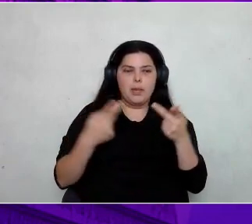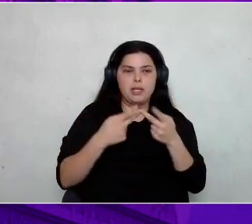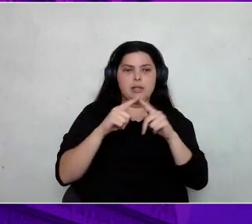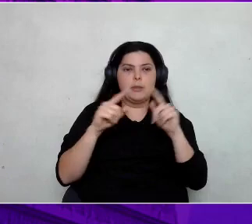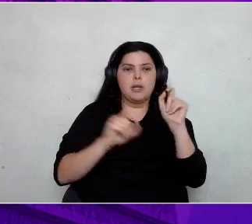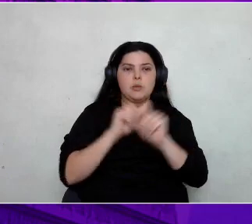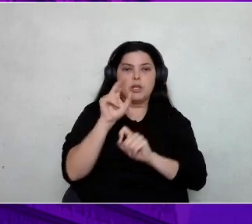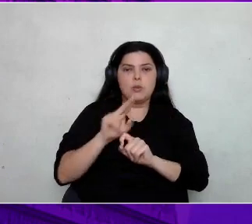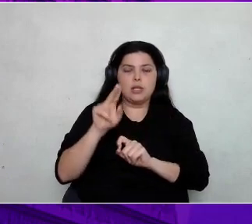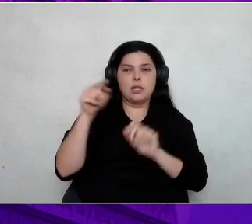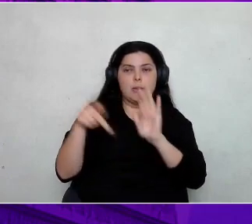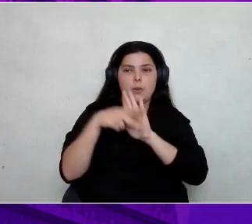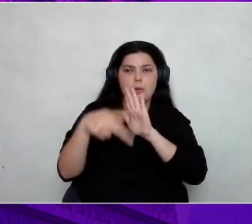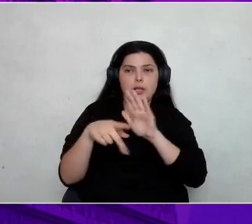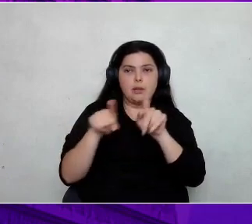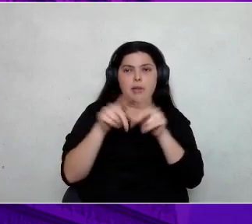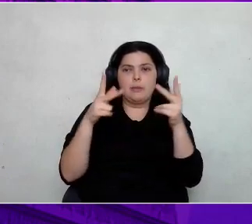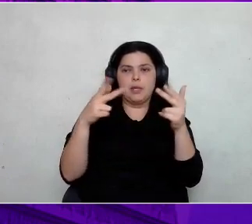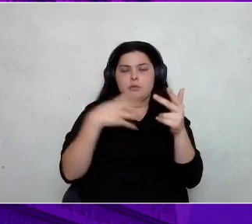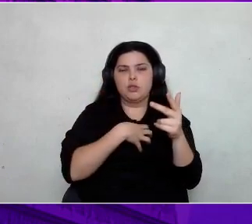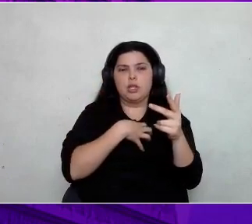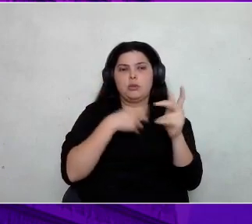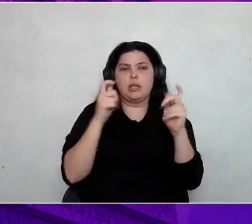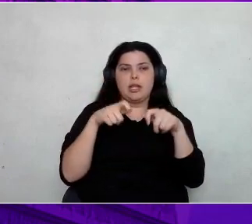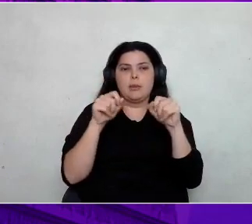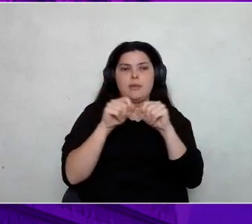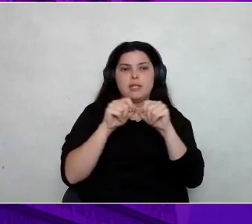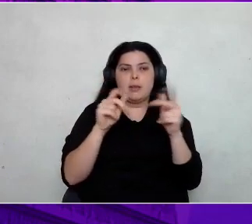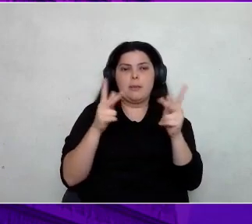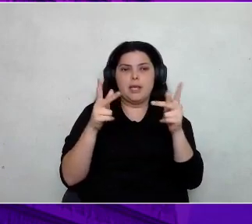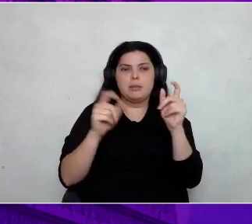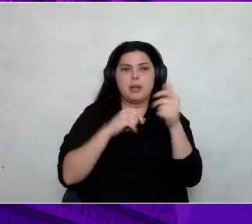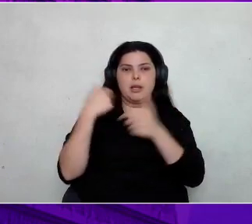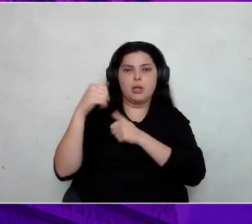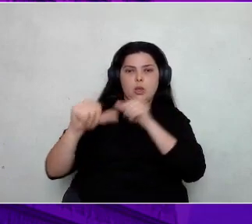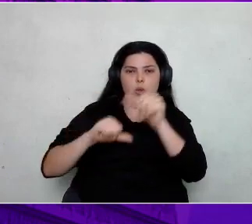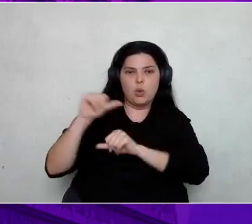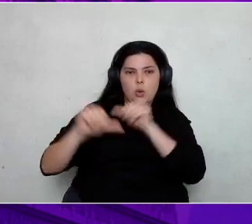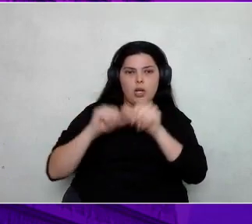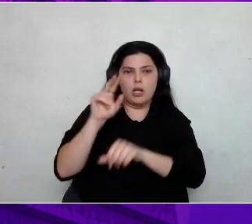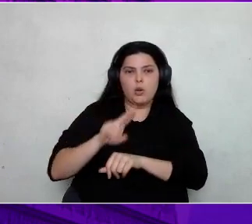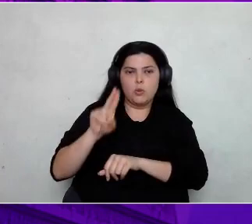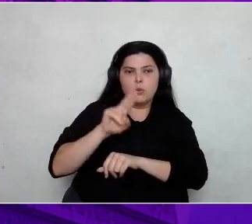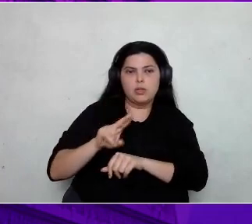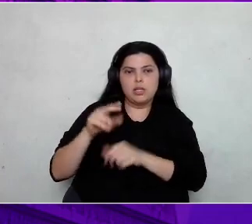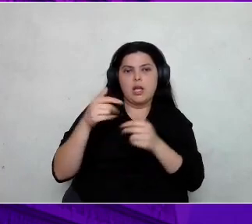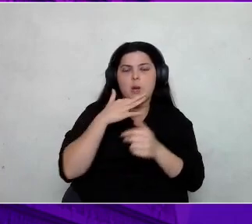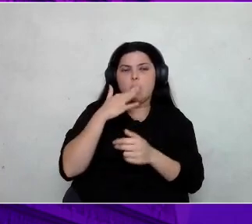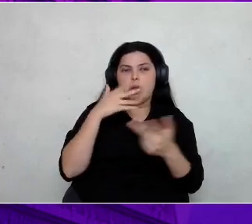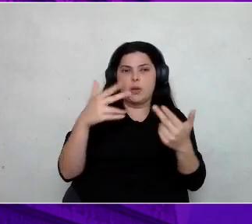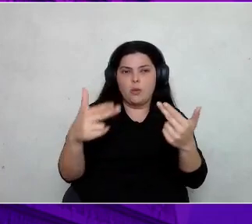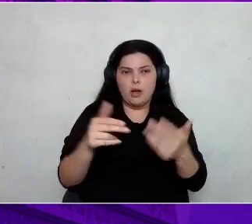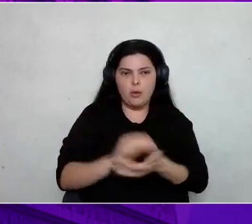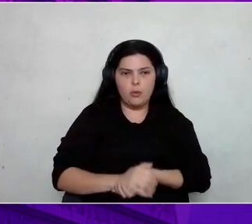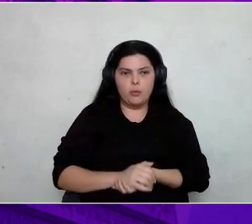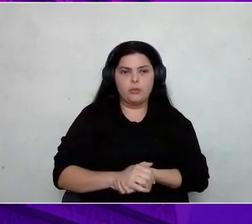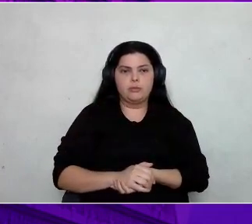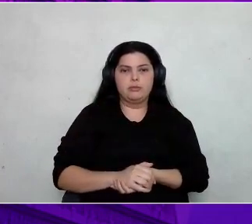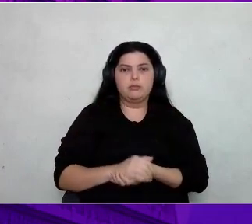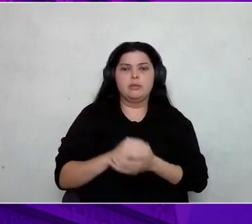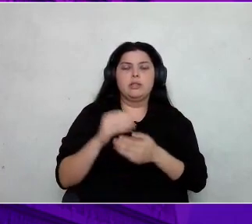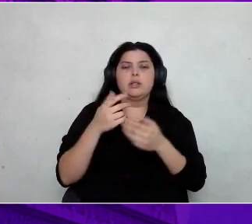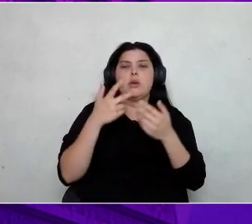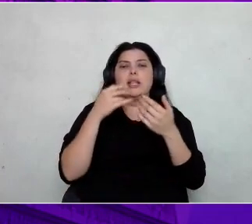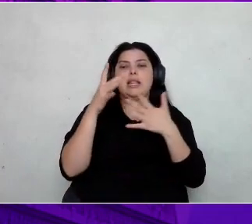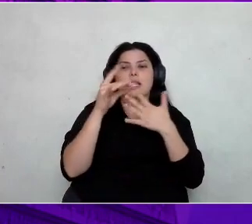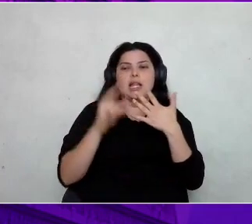E da mesma maneira, a gente também pode fazer aquela mesma transição de usar a mesma cor. Eu estou dando menos destaque para o detalhe, para o